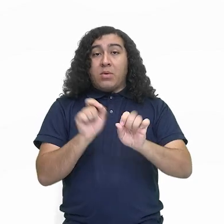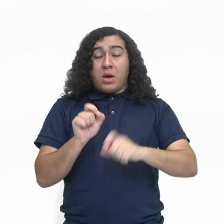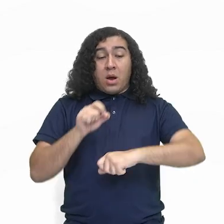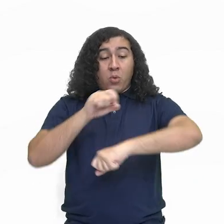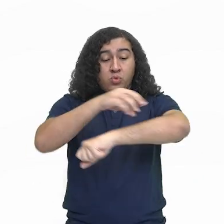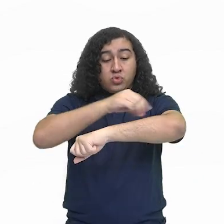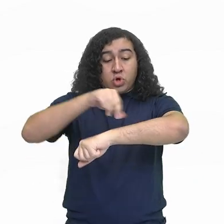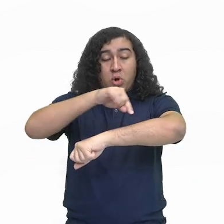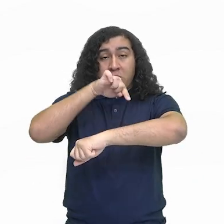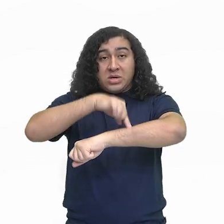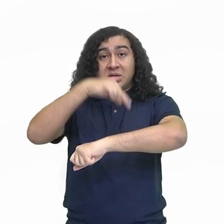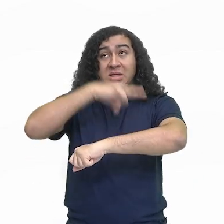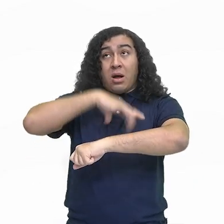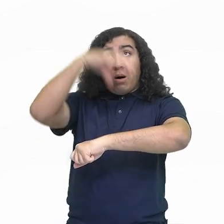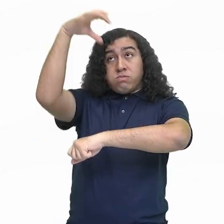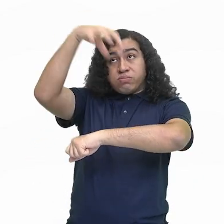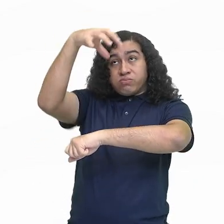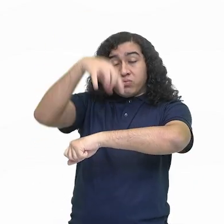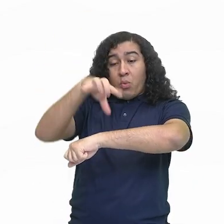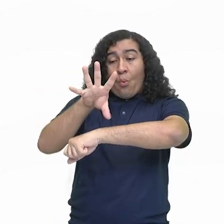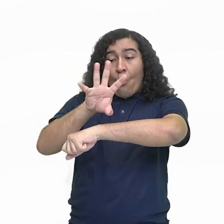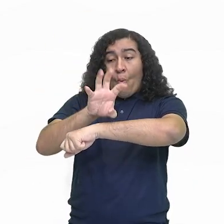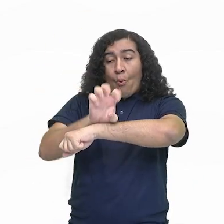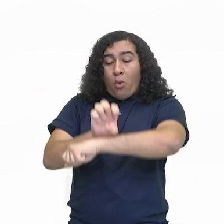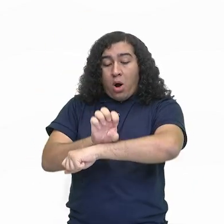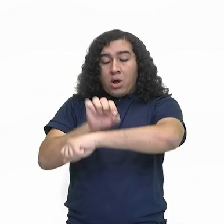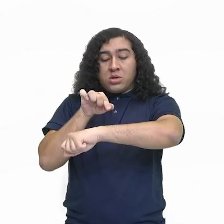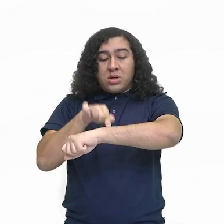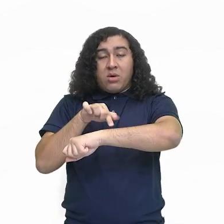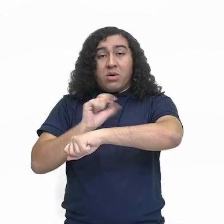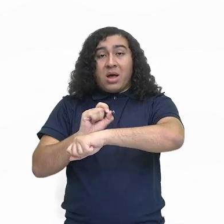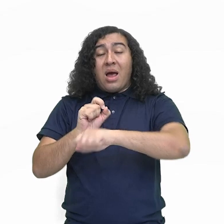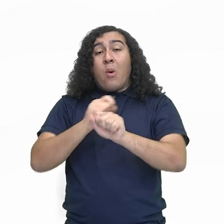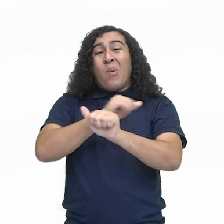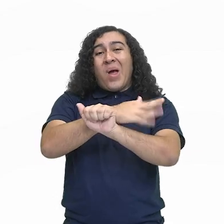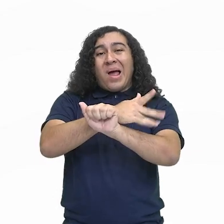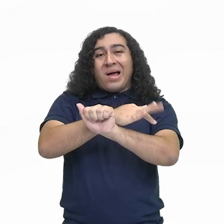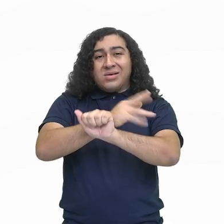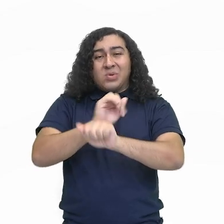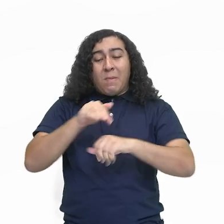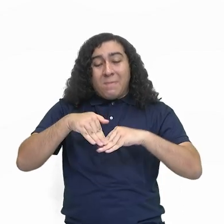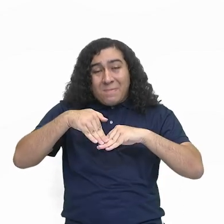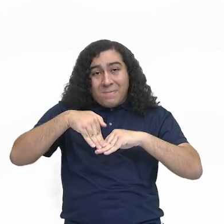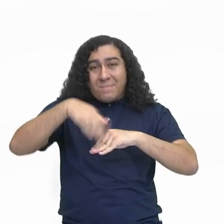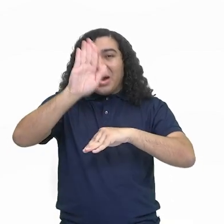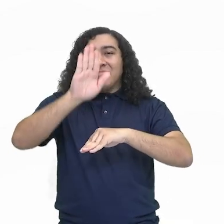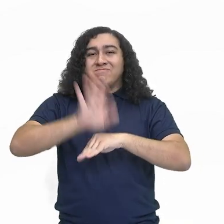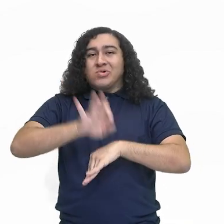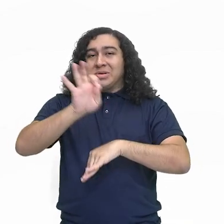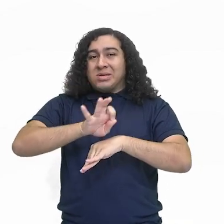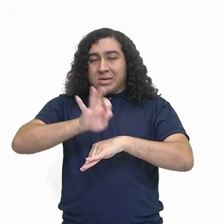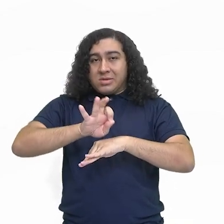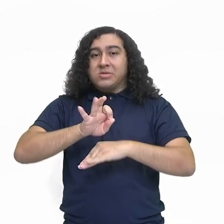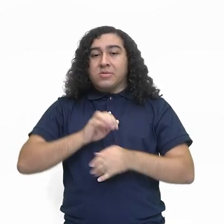vai ser necessário ali fazer um controle, né, dos nutrientes que estão